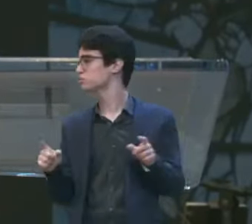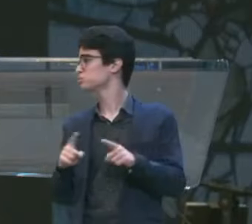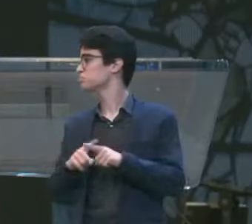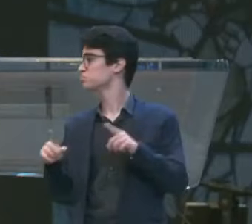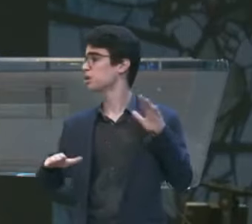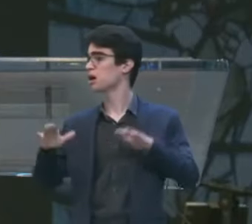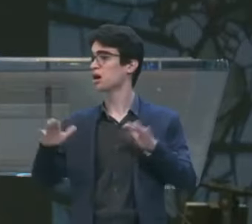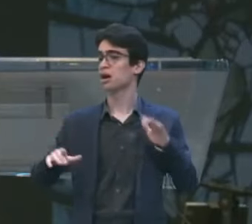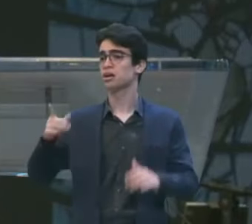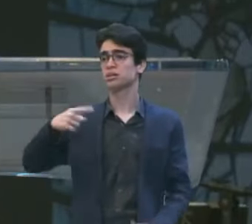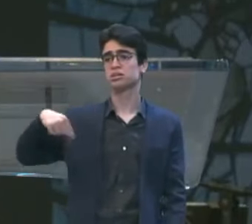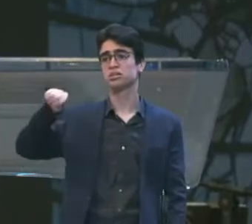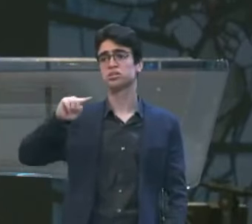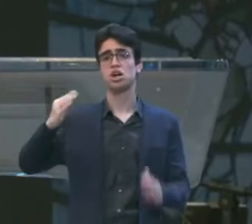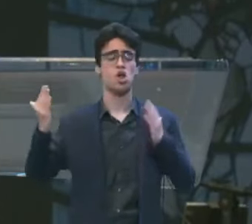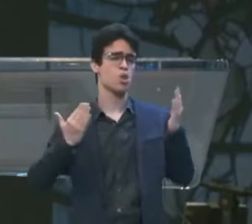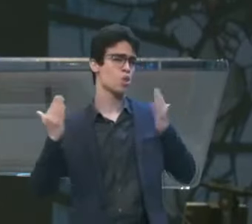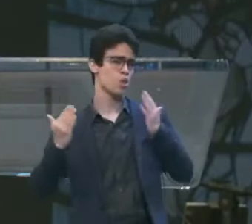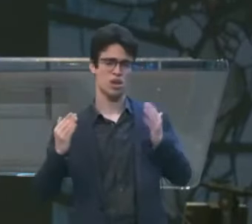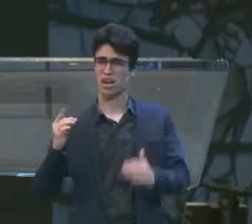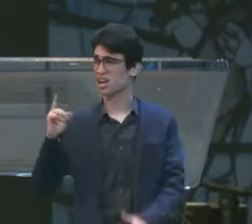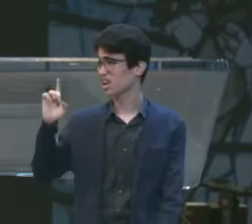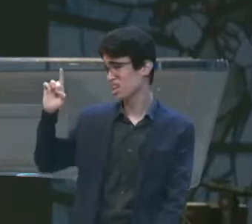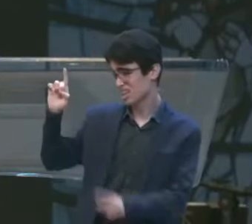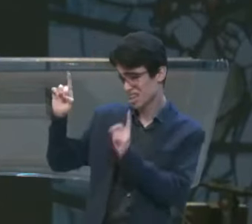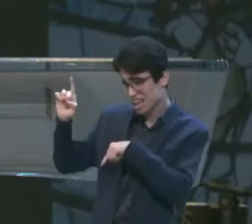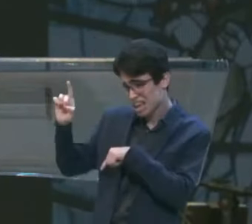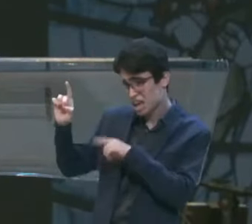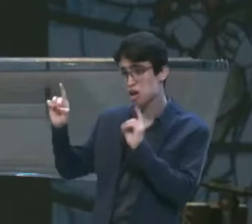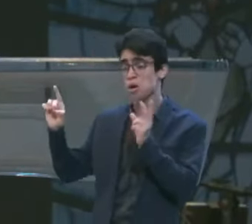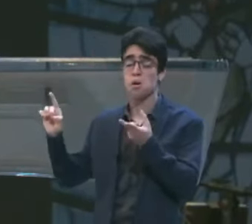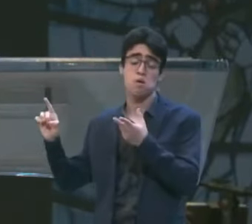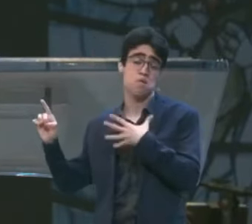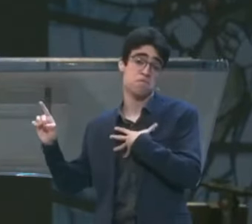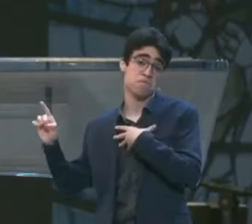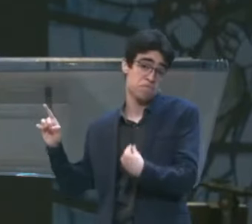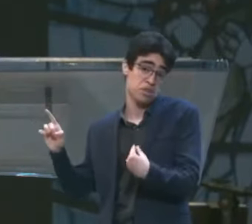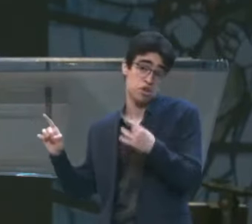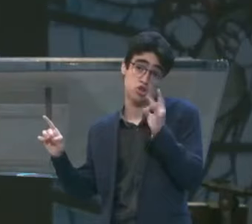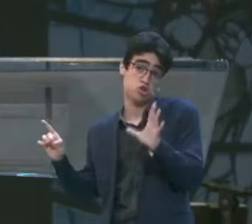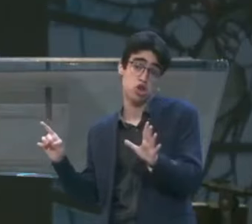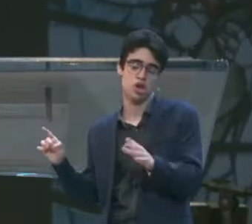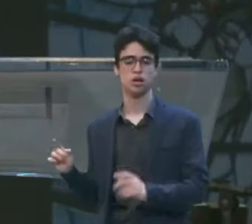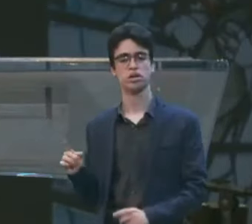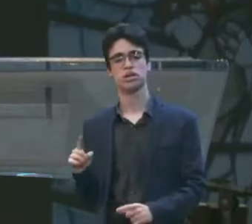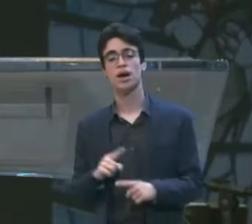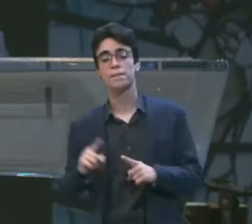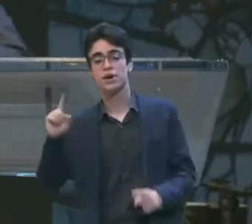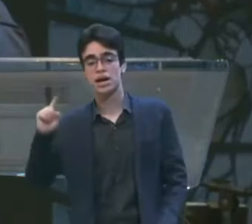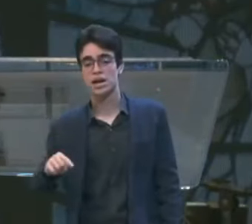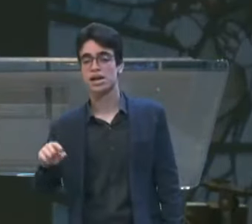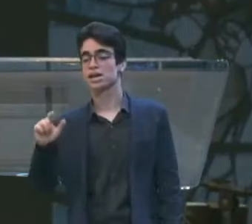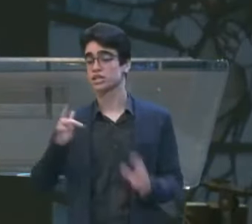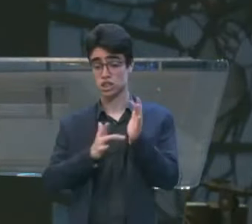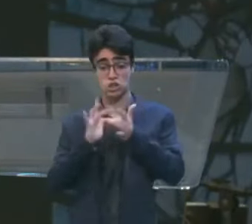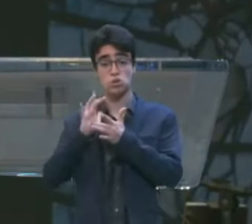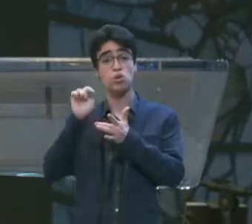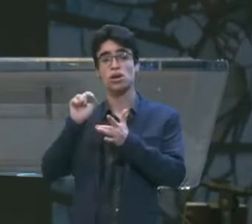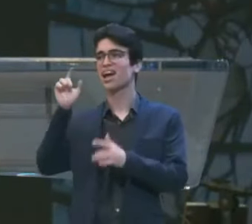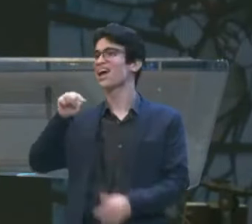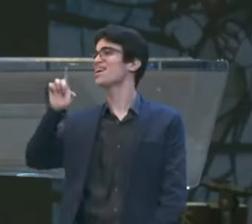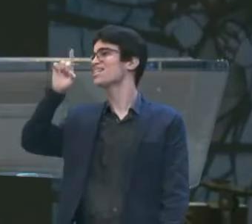têm dúvida se Jesus é Deus ou só Filho de Deus. Jesus é Deus que se fez homem. E